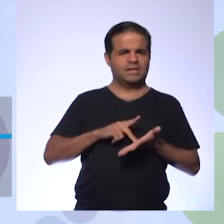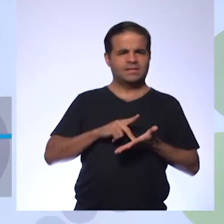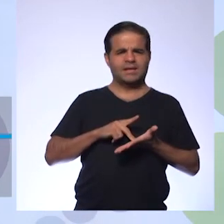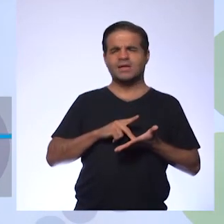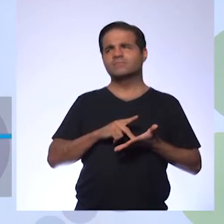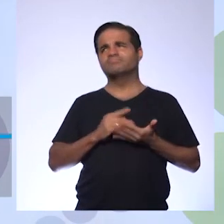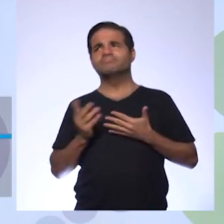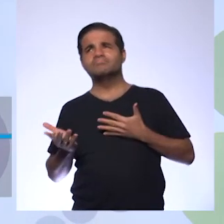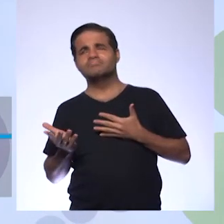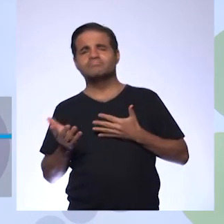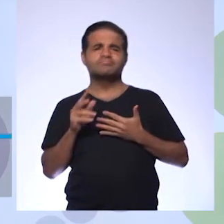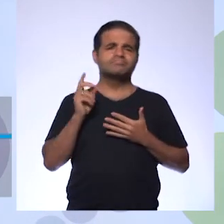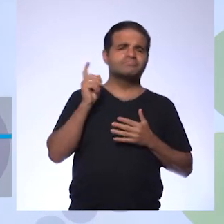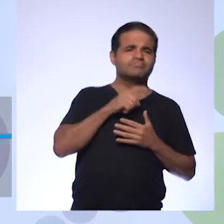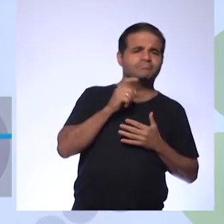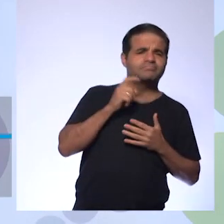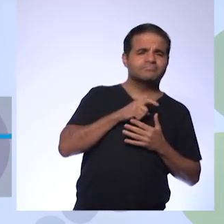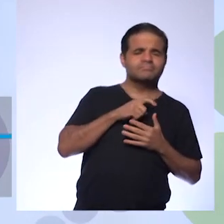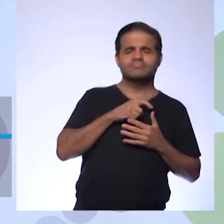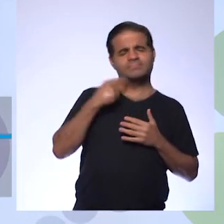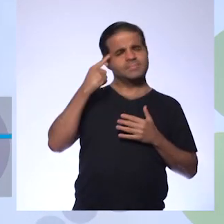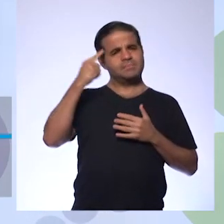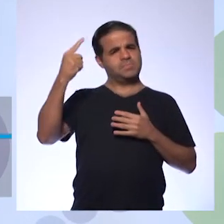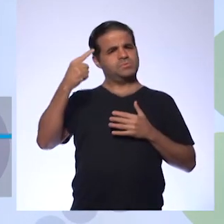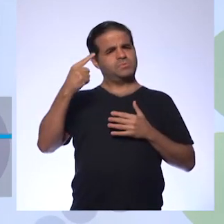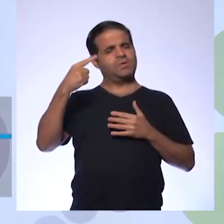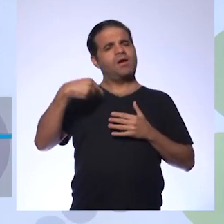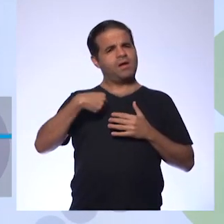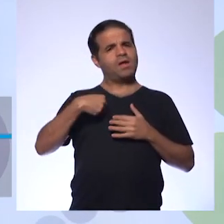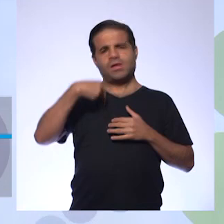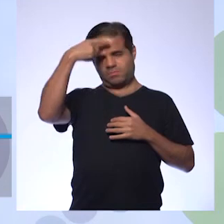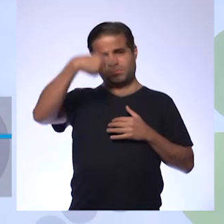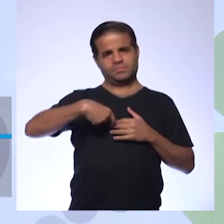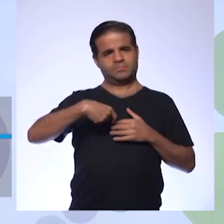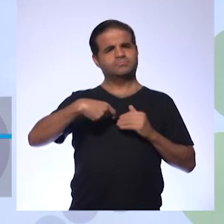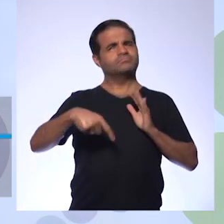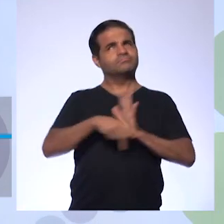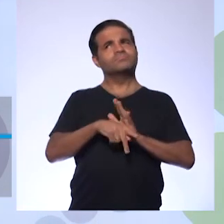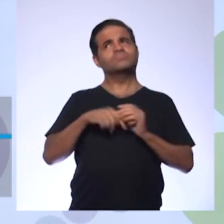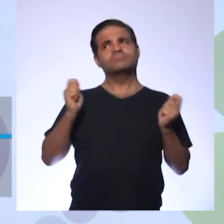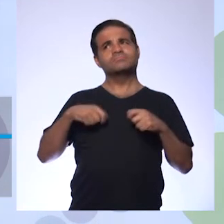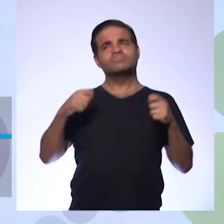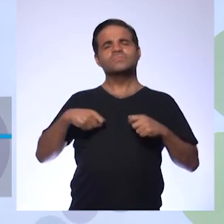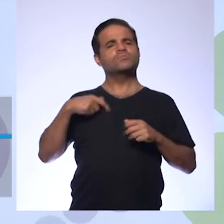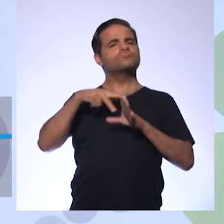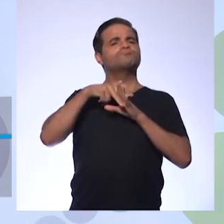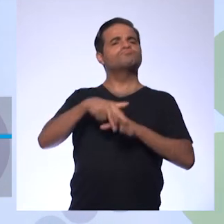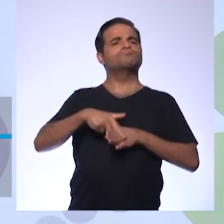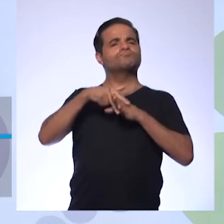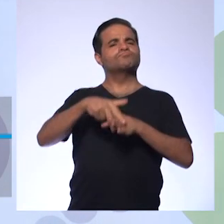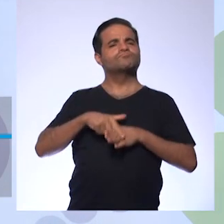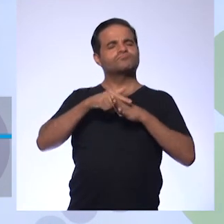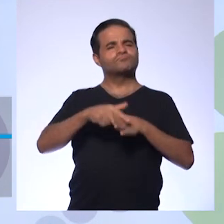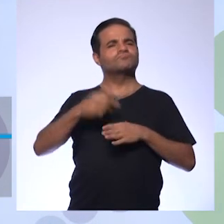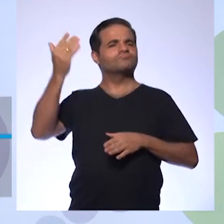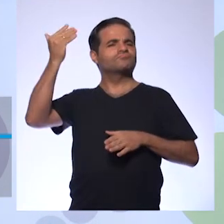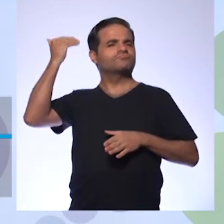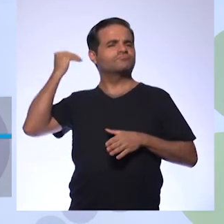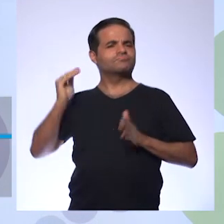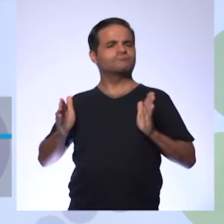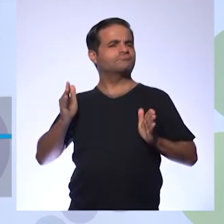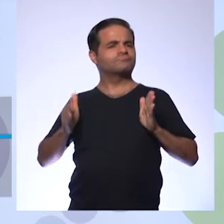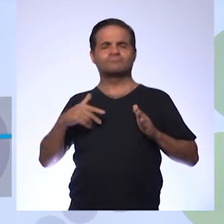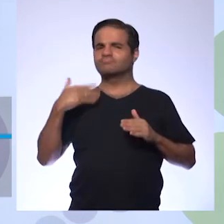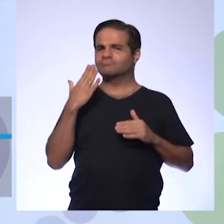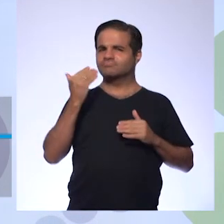a ficção e começou a pensar que ele próprio era um cavaleiro medieval. Mas aí